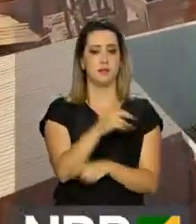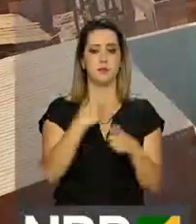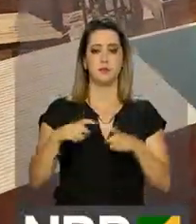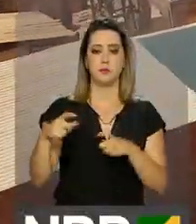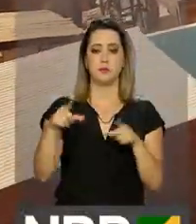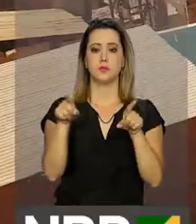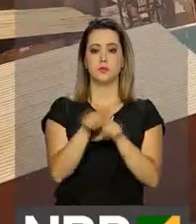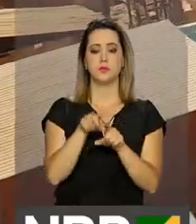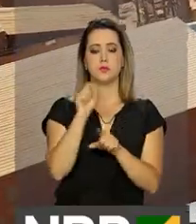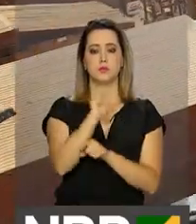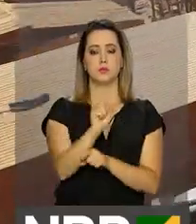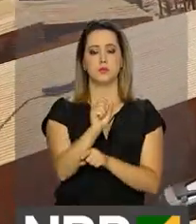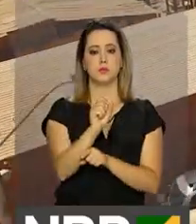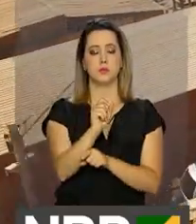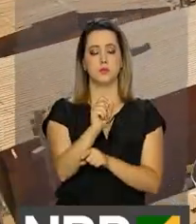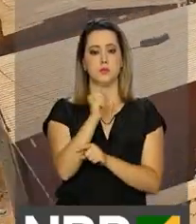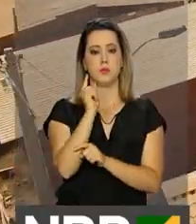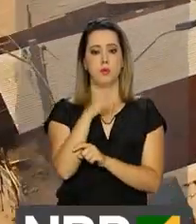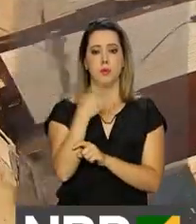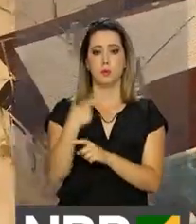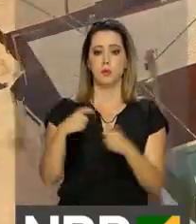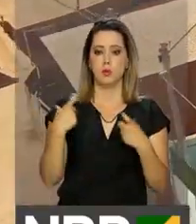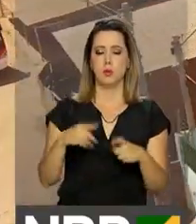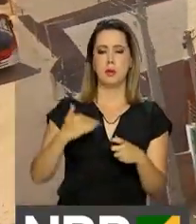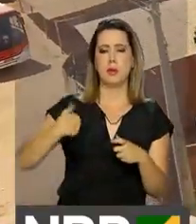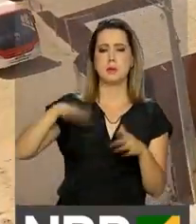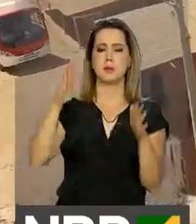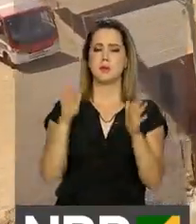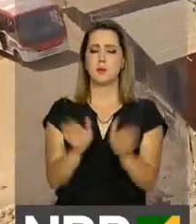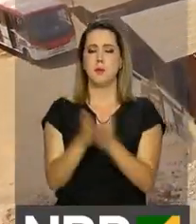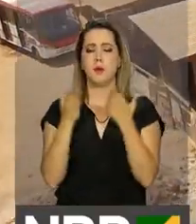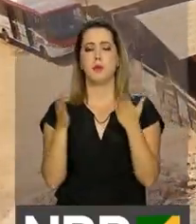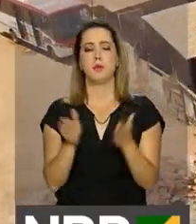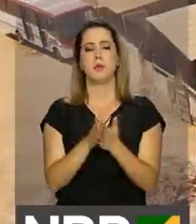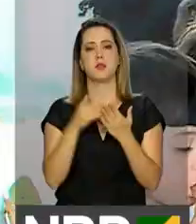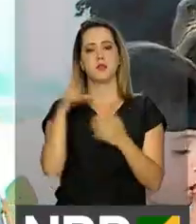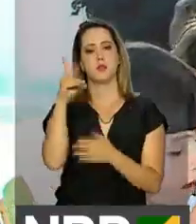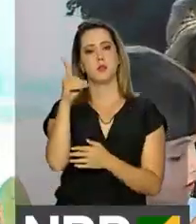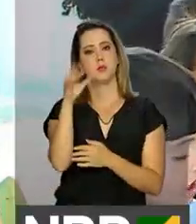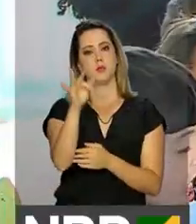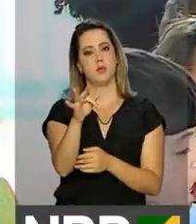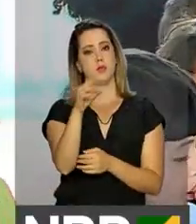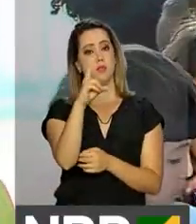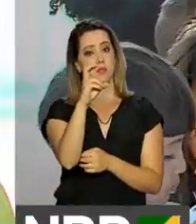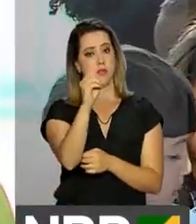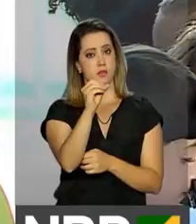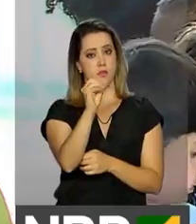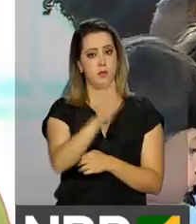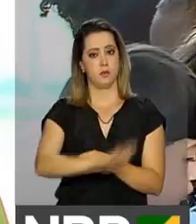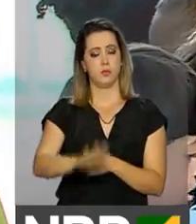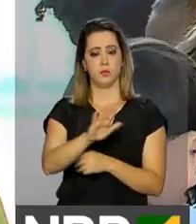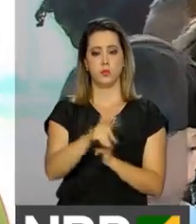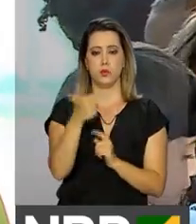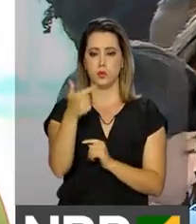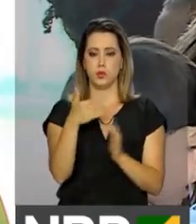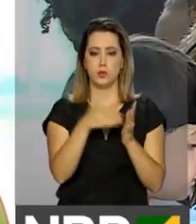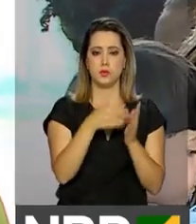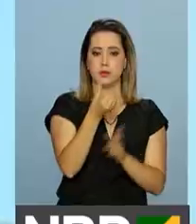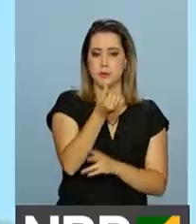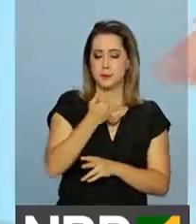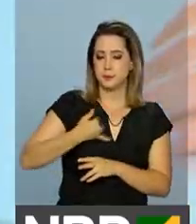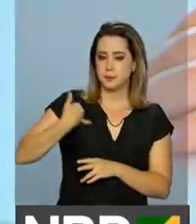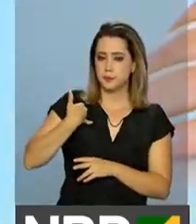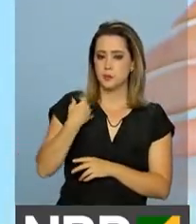Centro Social Santa Clara, em uma das regiões mais pobres do Distrito Federal, os 50 alunos que têm entre 2 e 6